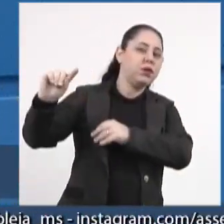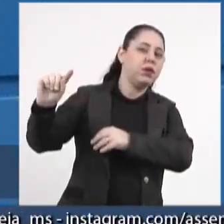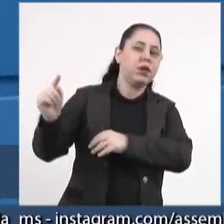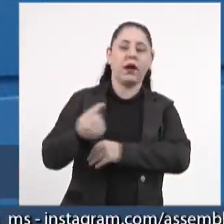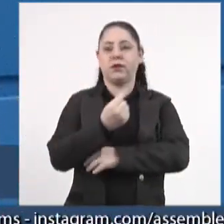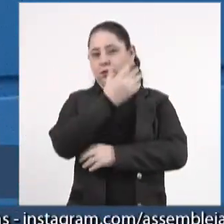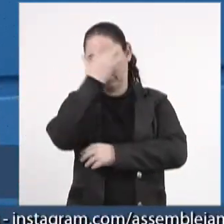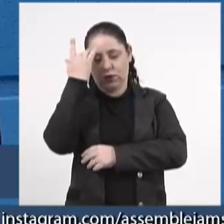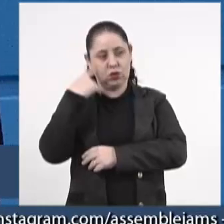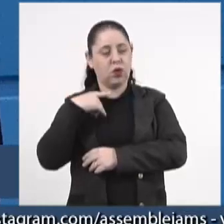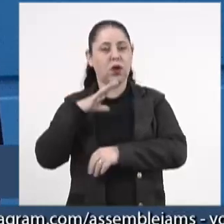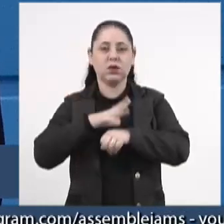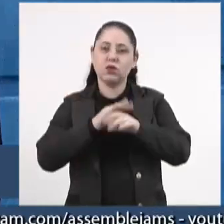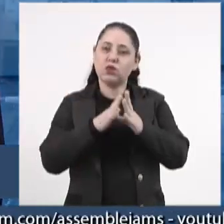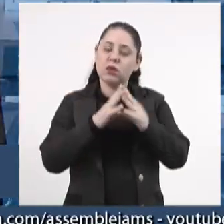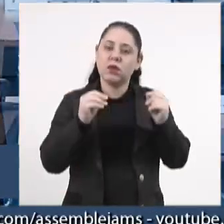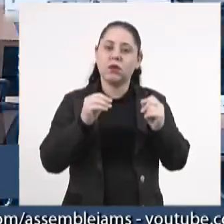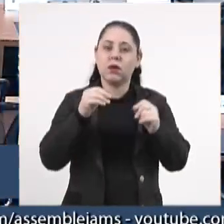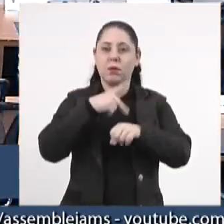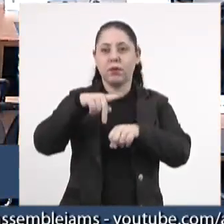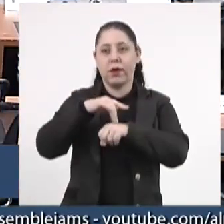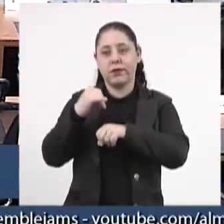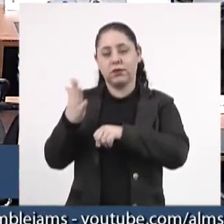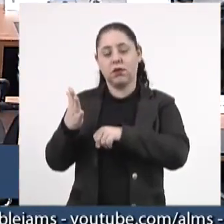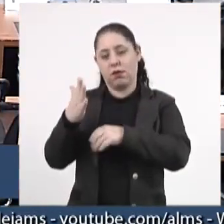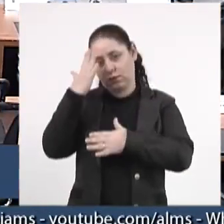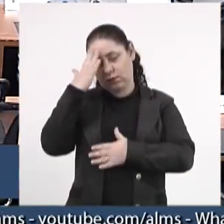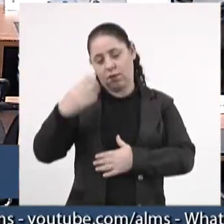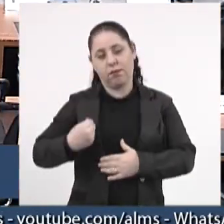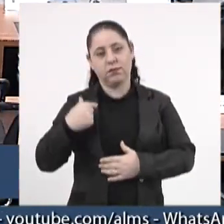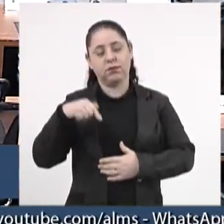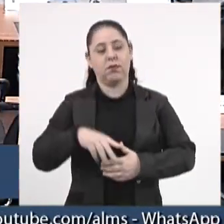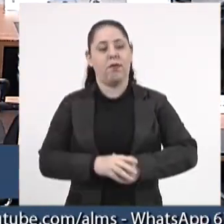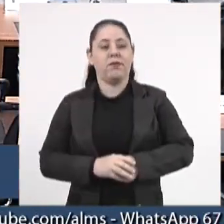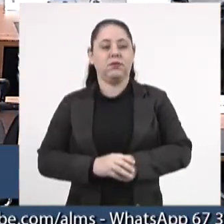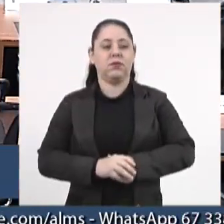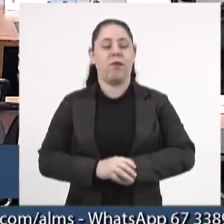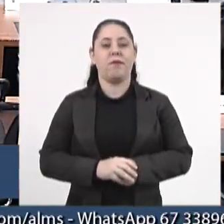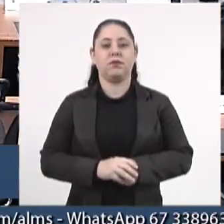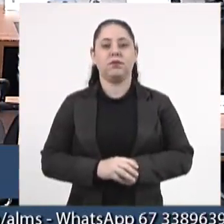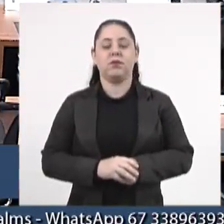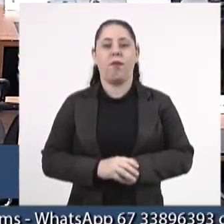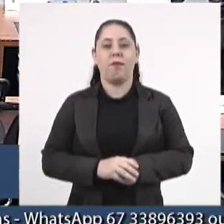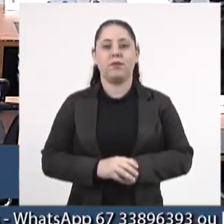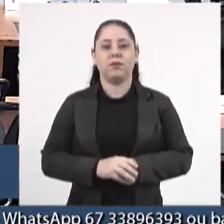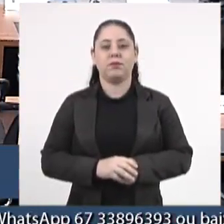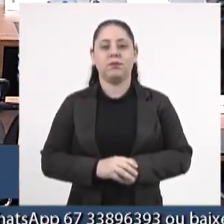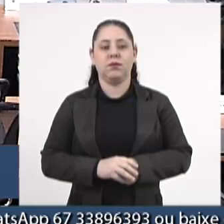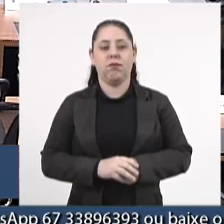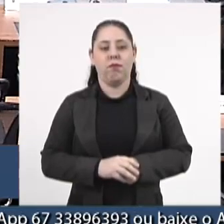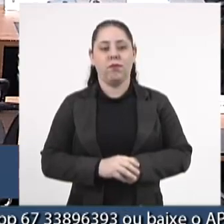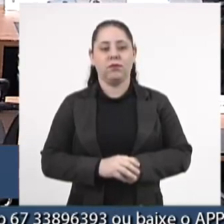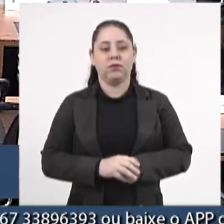nosso estado e pelo Brasil afora. Muito obrigado pela sua presença aqui. Valeu. Então, e